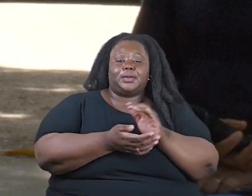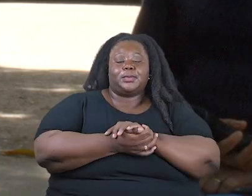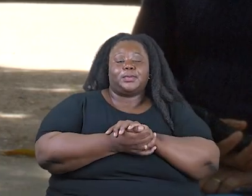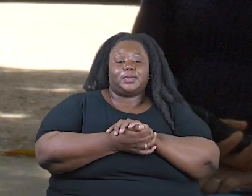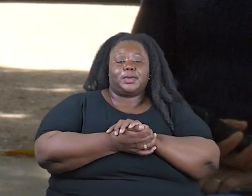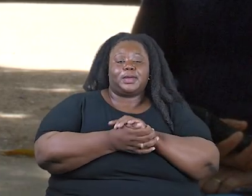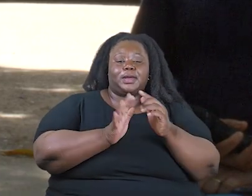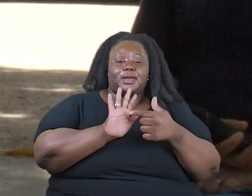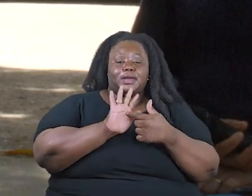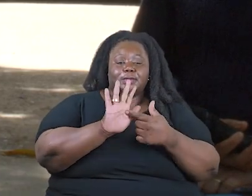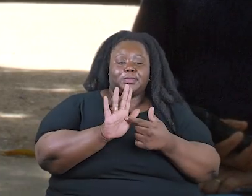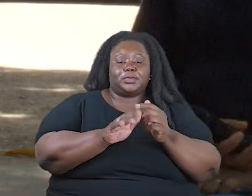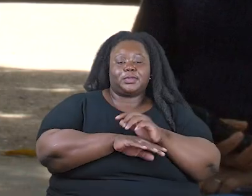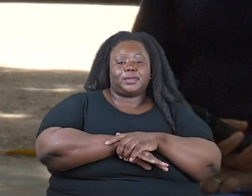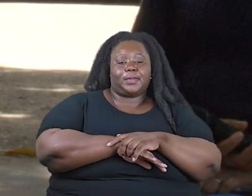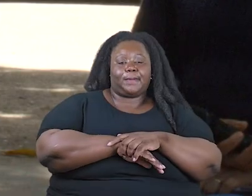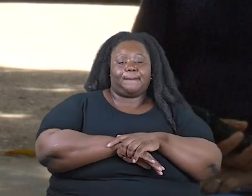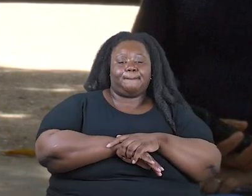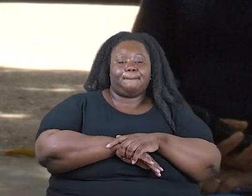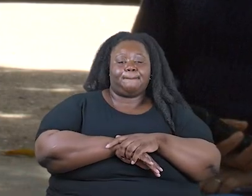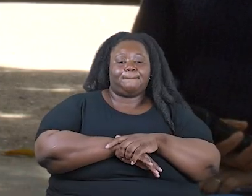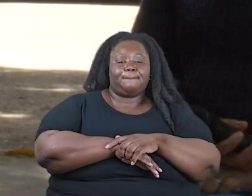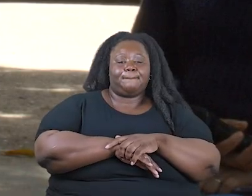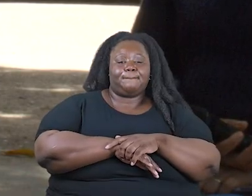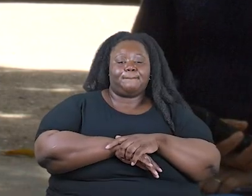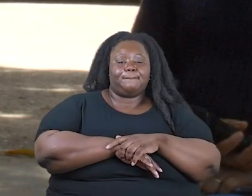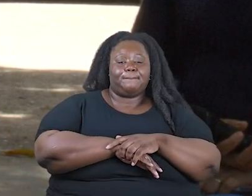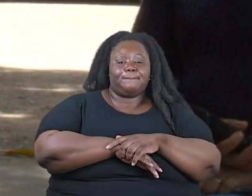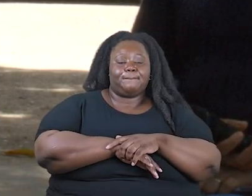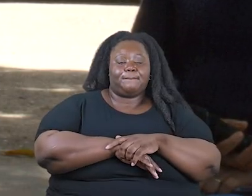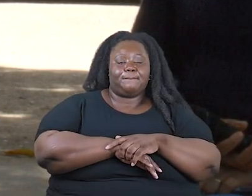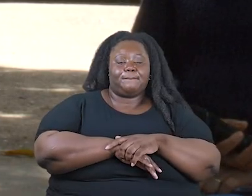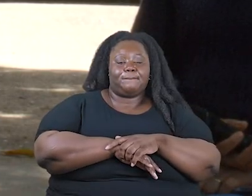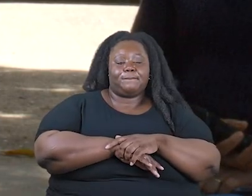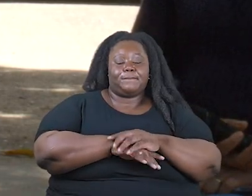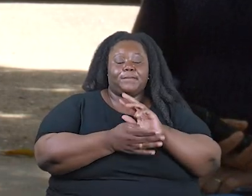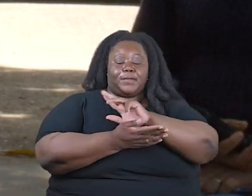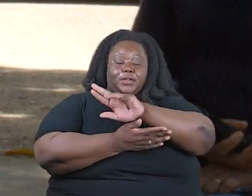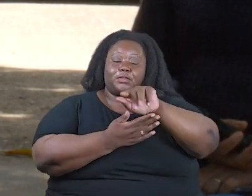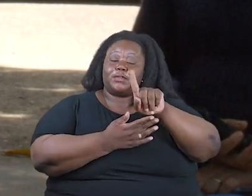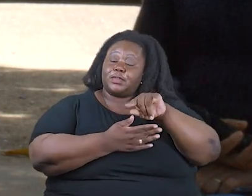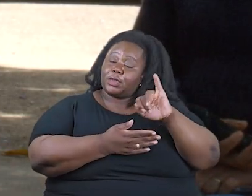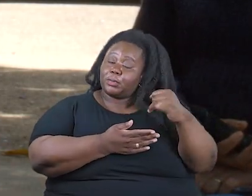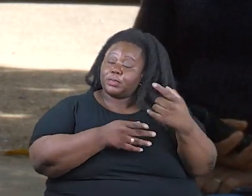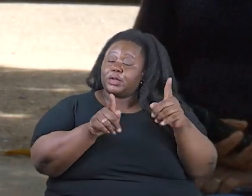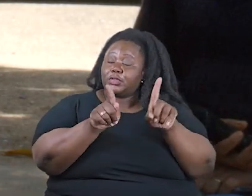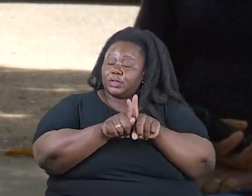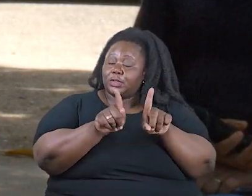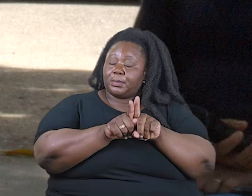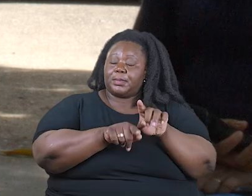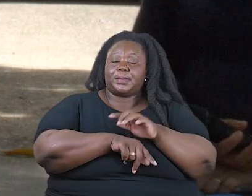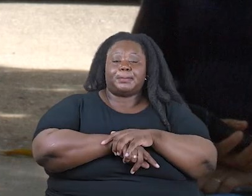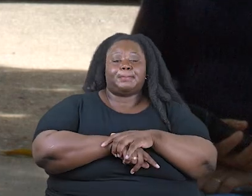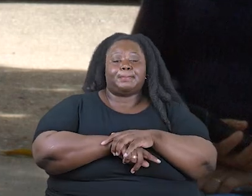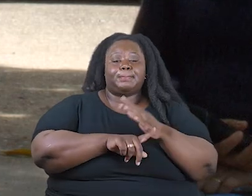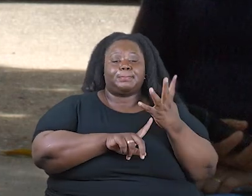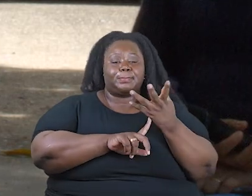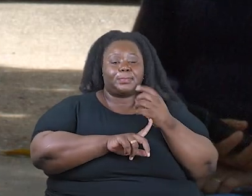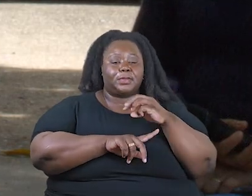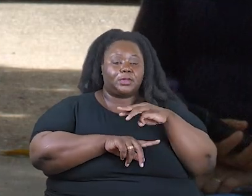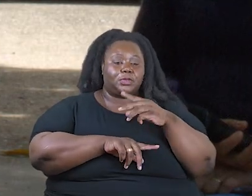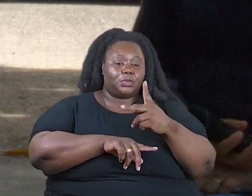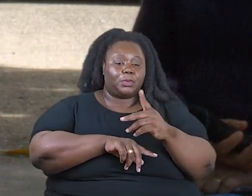essa exposição da performance, essa outra de múltiplos, foi essa oportunidade também do acervo